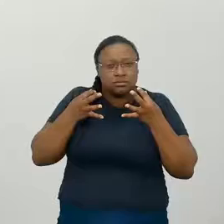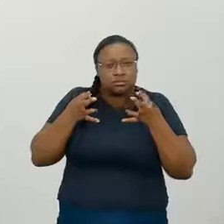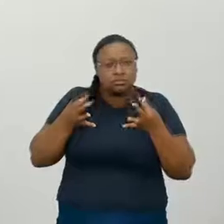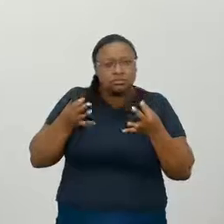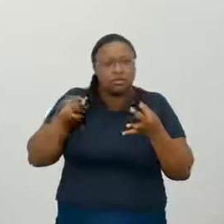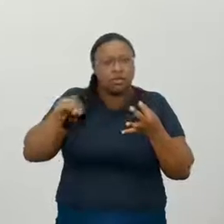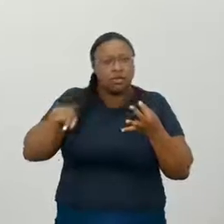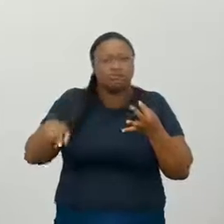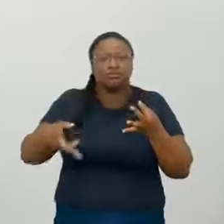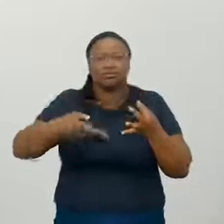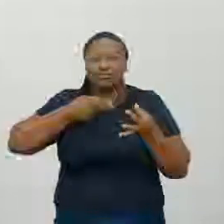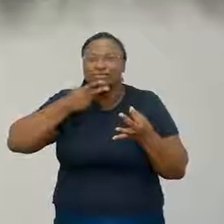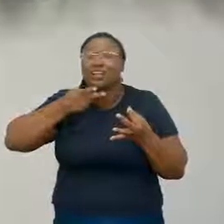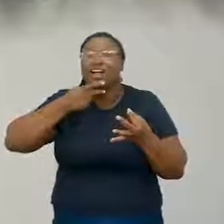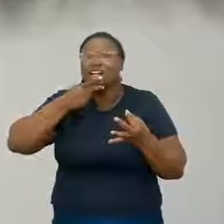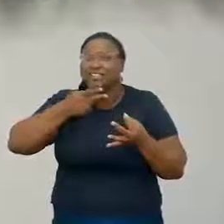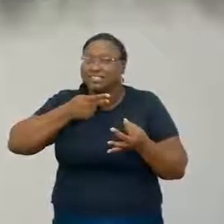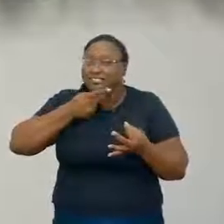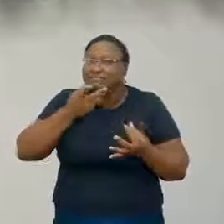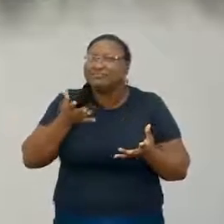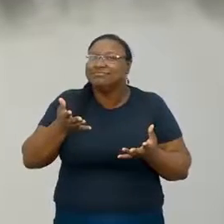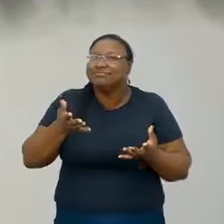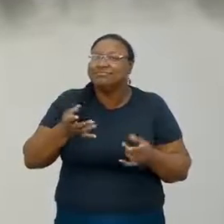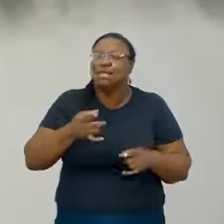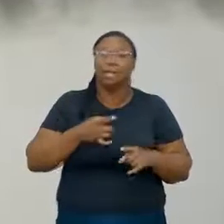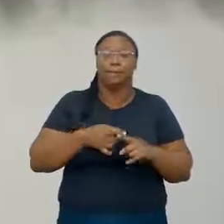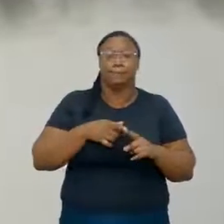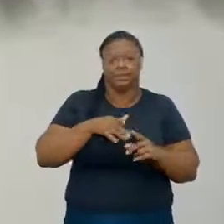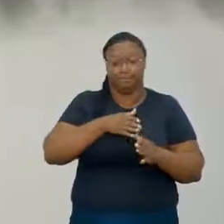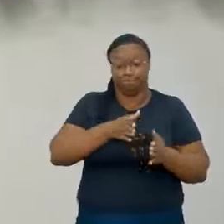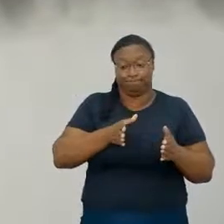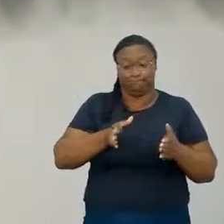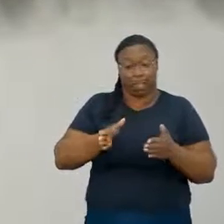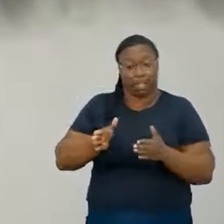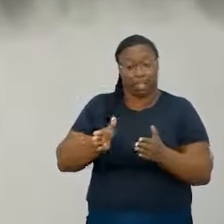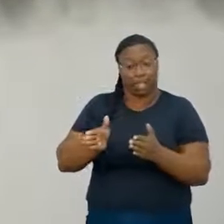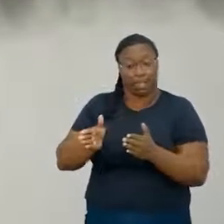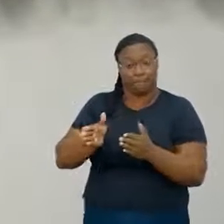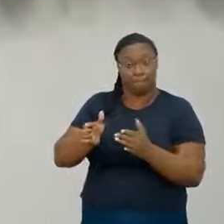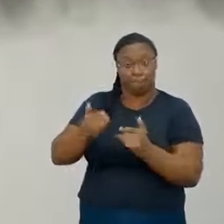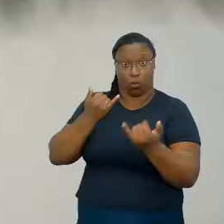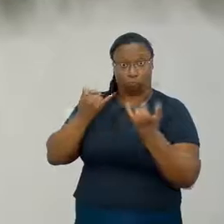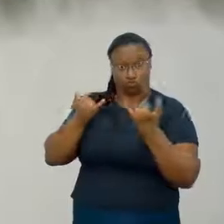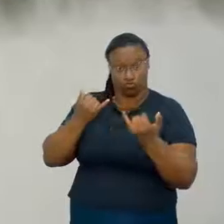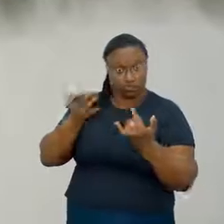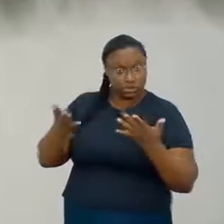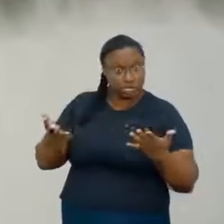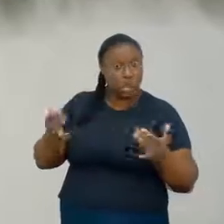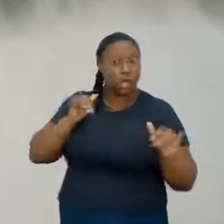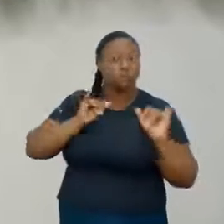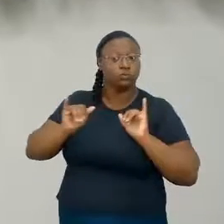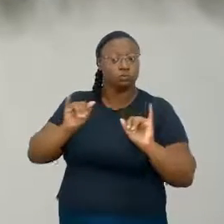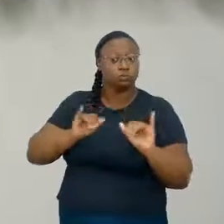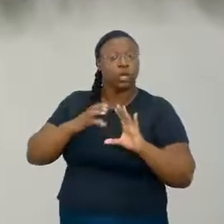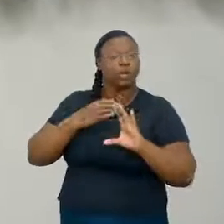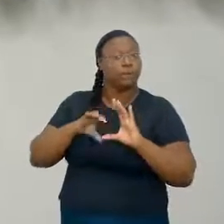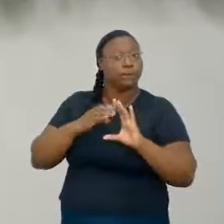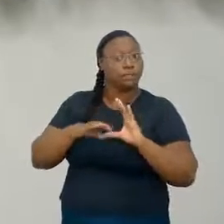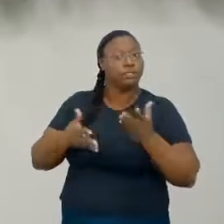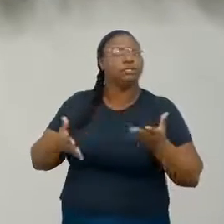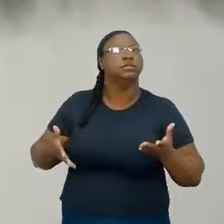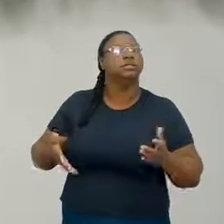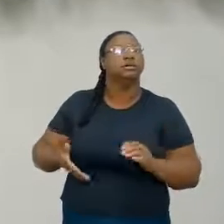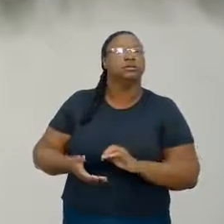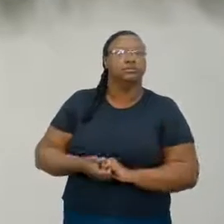que esses estudantes porque estão ali é produzindo. Um caminho de comunicação, de informação, de formação, inclusive, que precisa